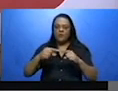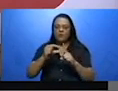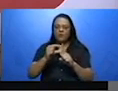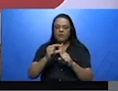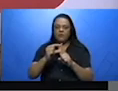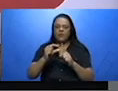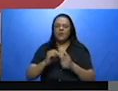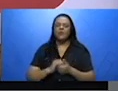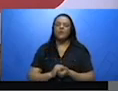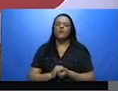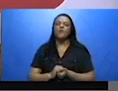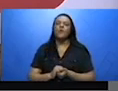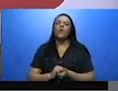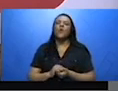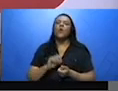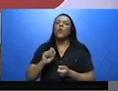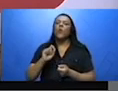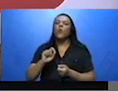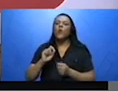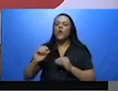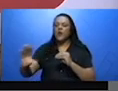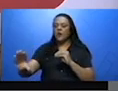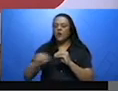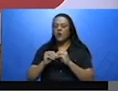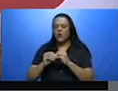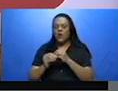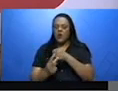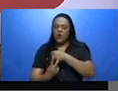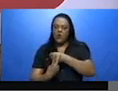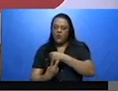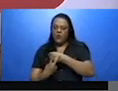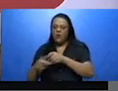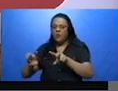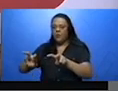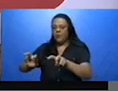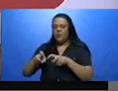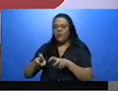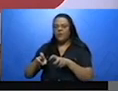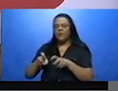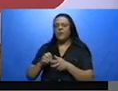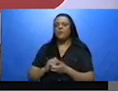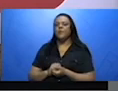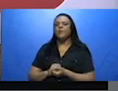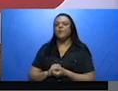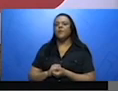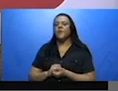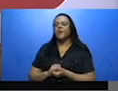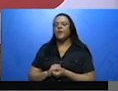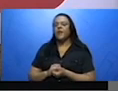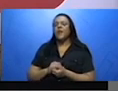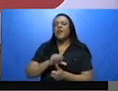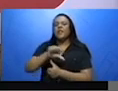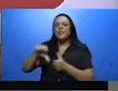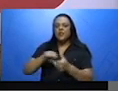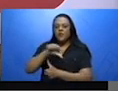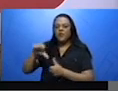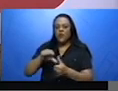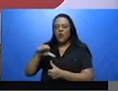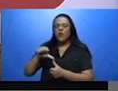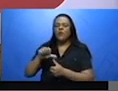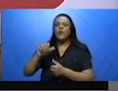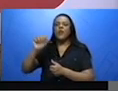e acrescento o quê? Pego o meu verbinho perceber e vou pôr na forma